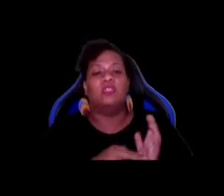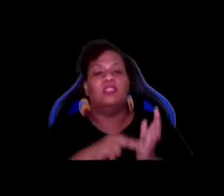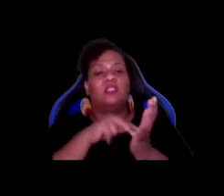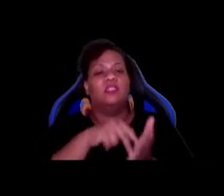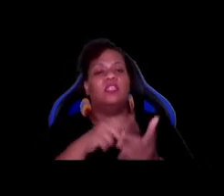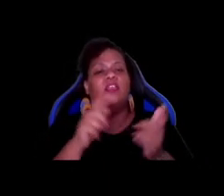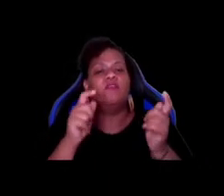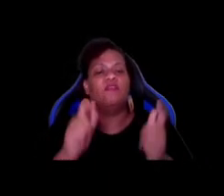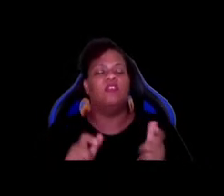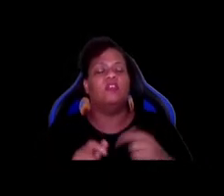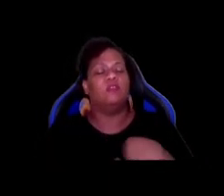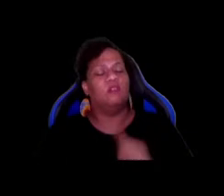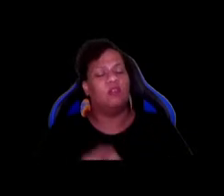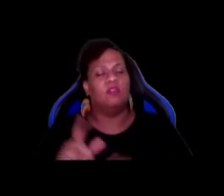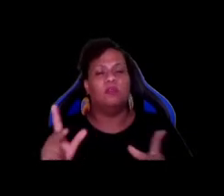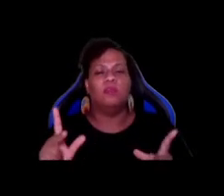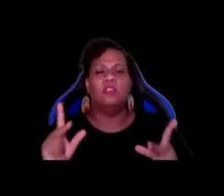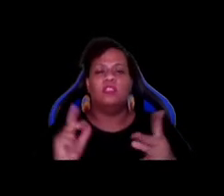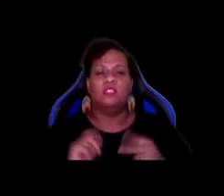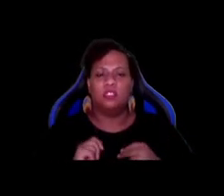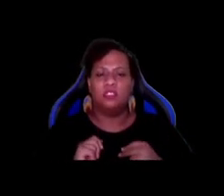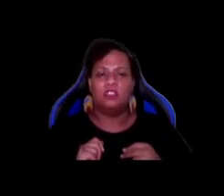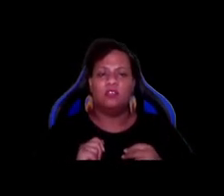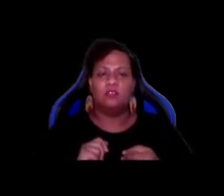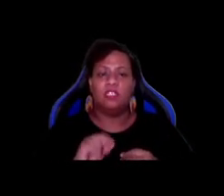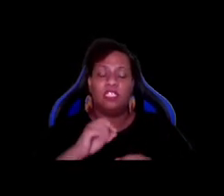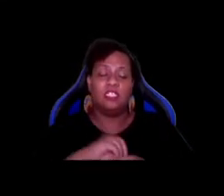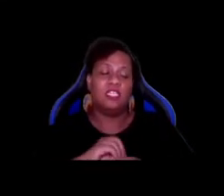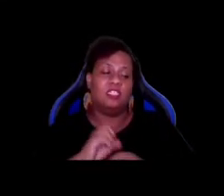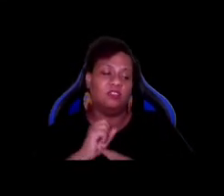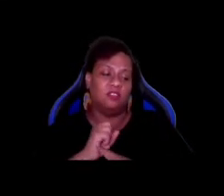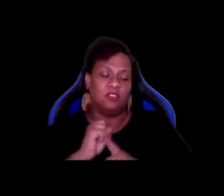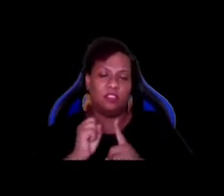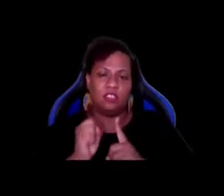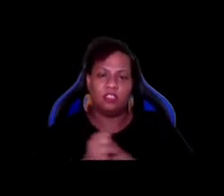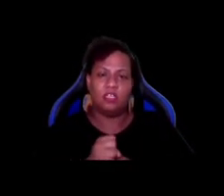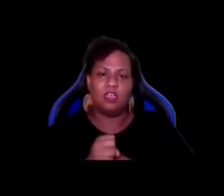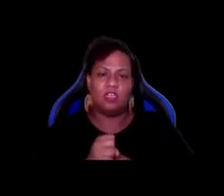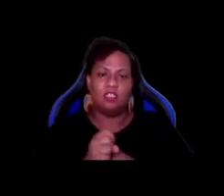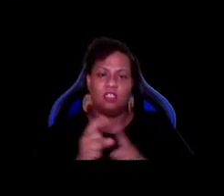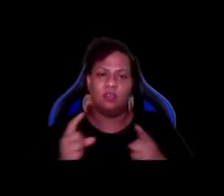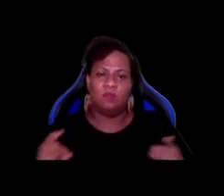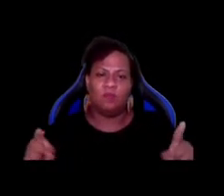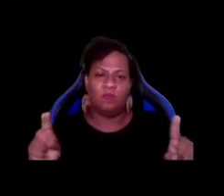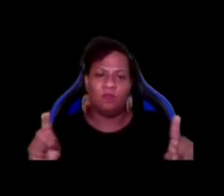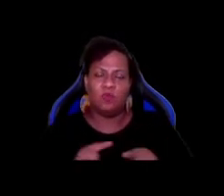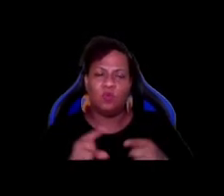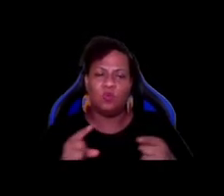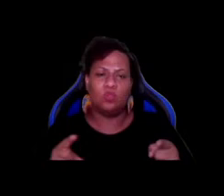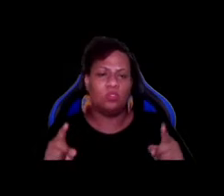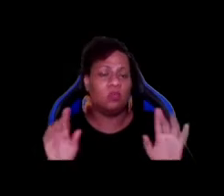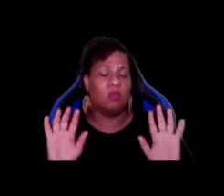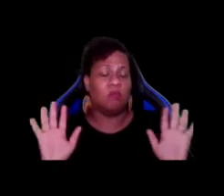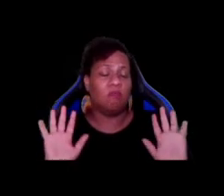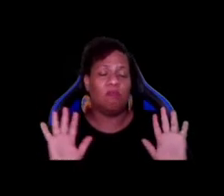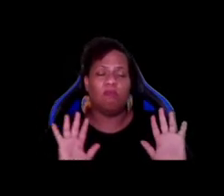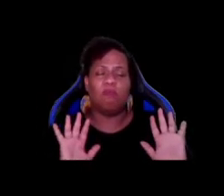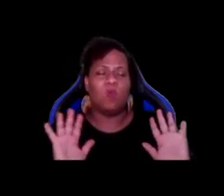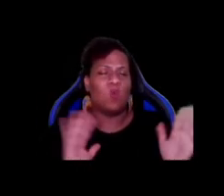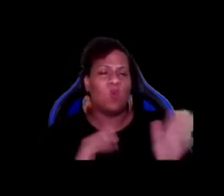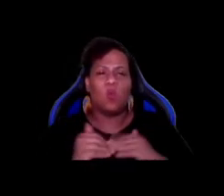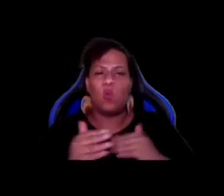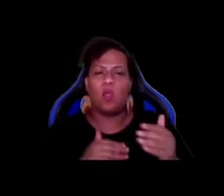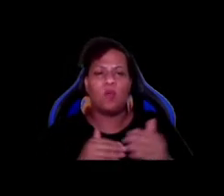nós merecemos ter dentro da sociedade, né, dentro da música, e em qualquer segmento que